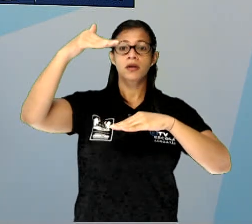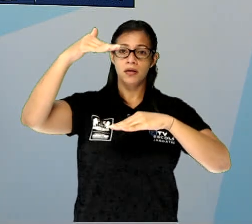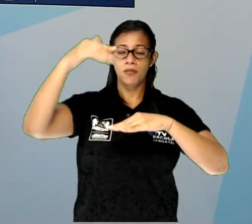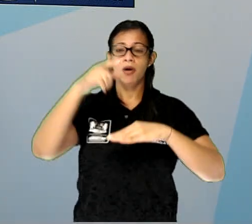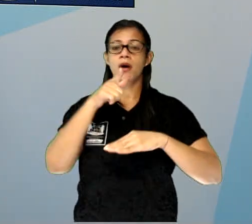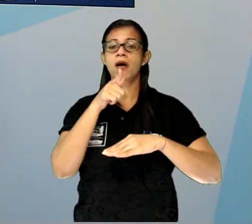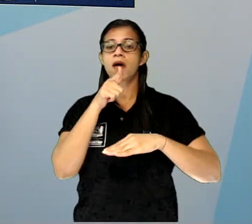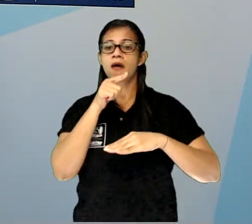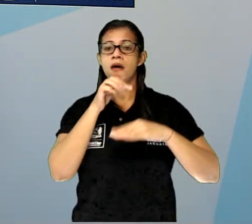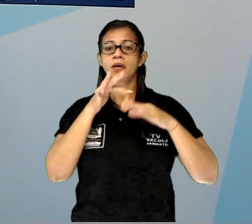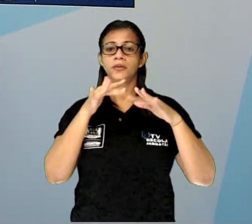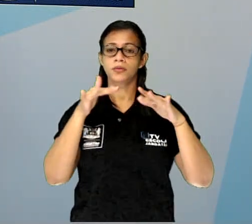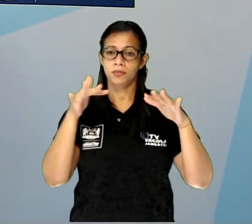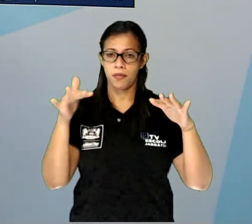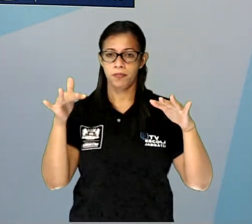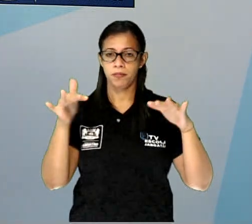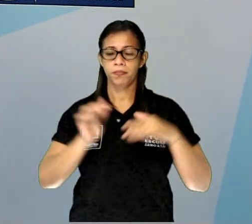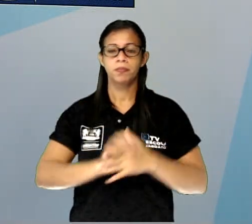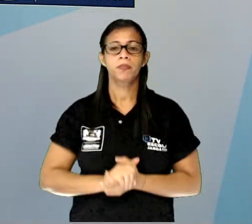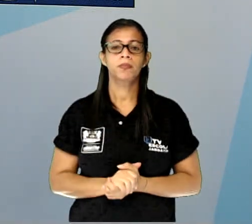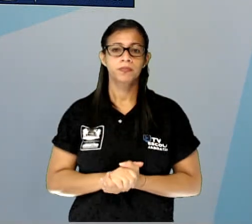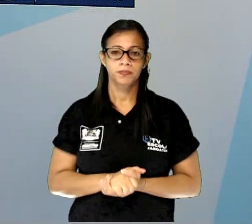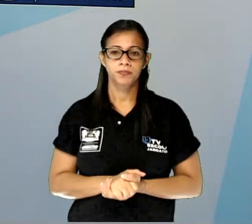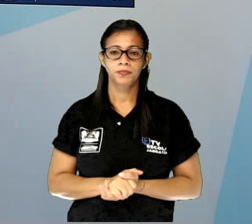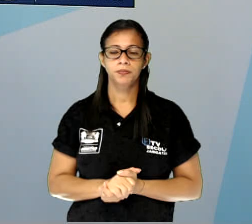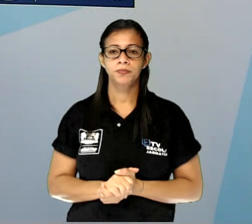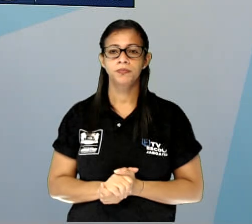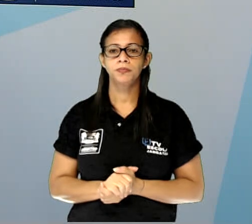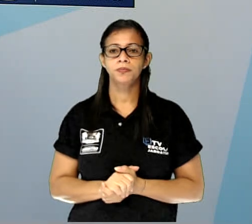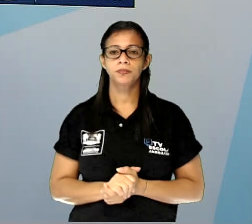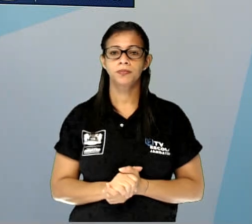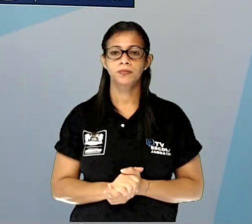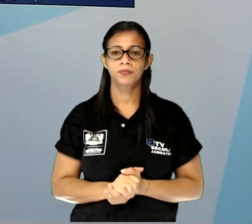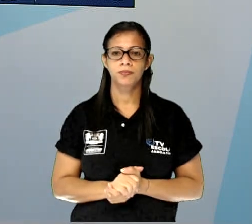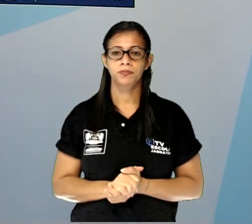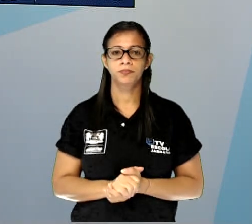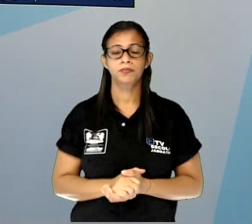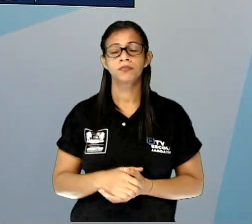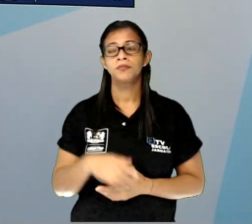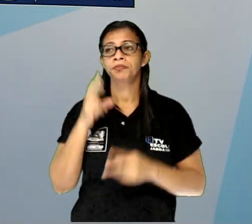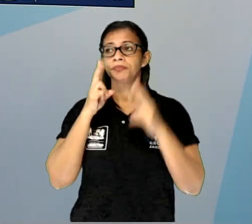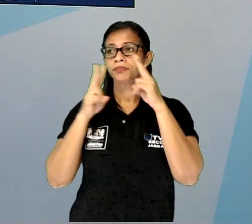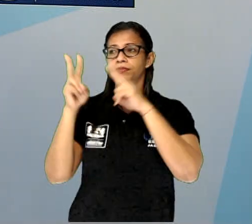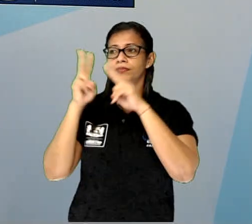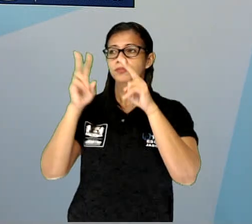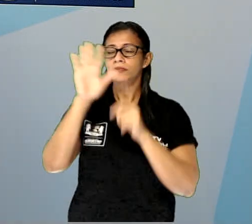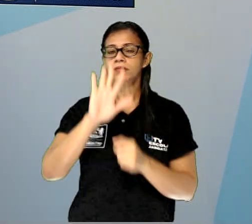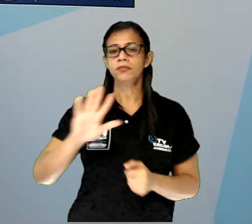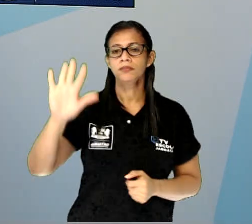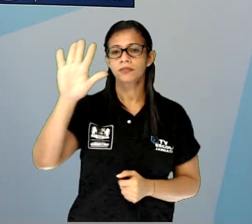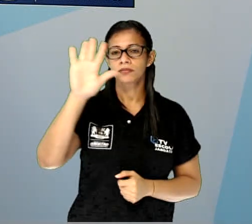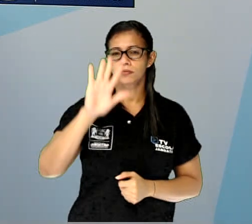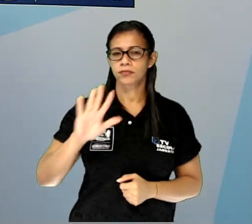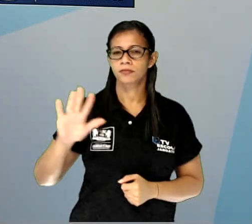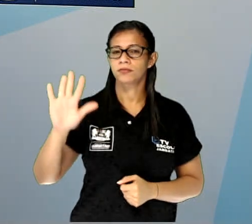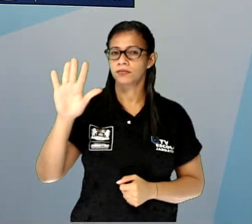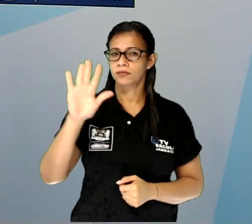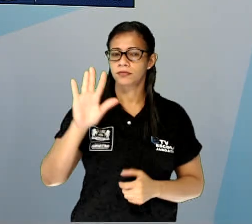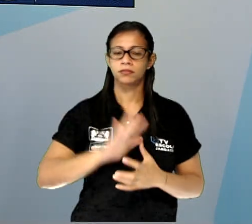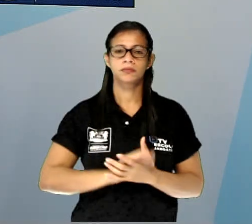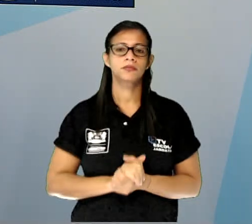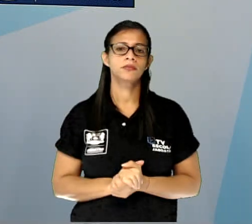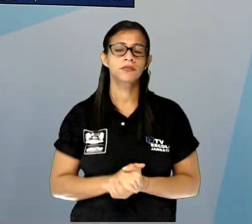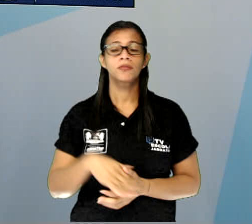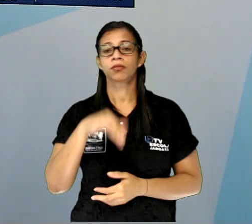é a referência. Beleza? E aí eu vou colocar algumas outras imagens para que a gente possa visualizar melhor.